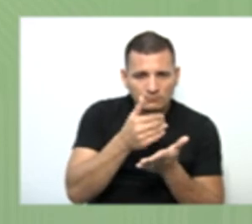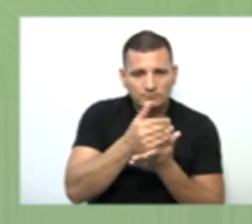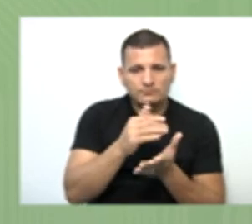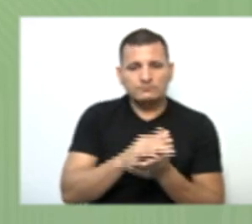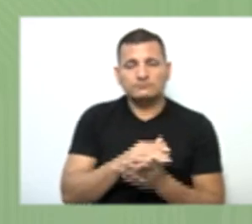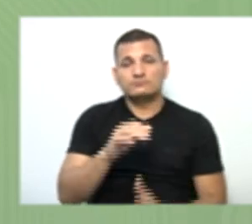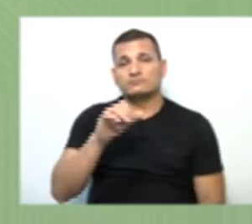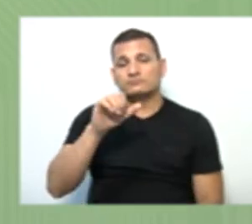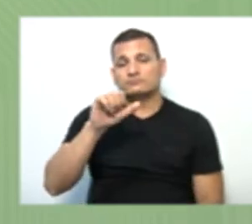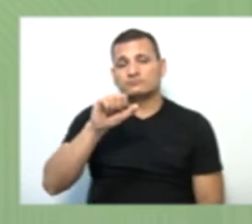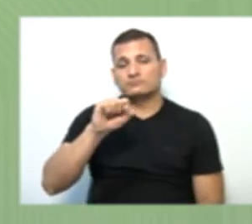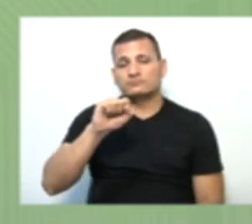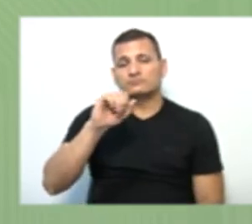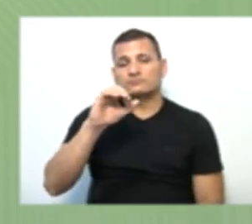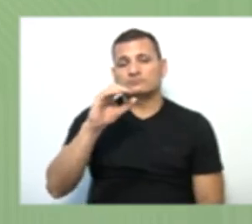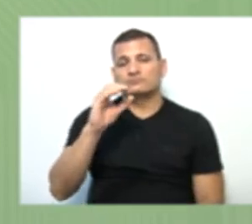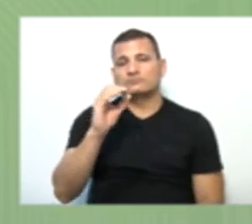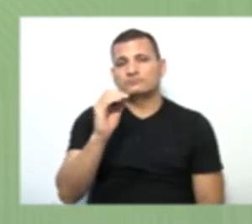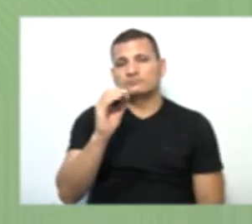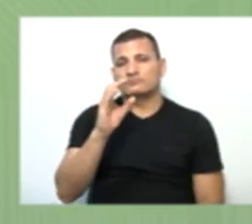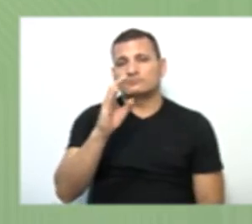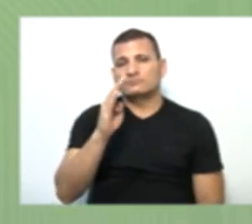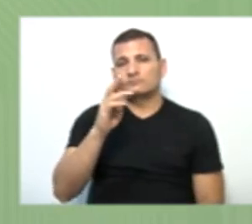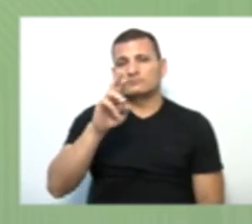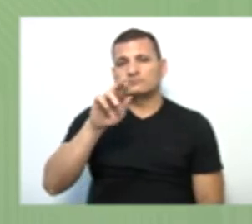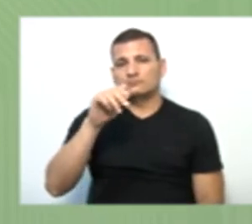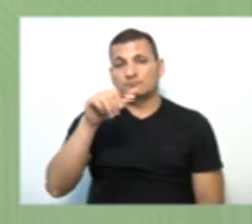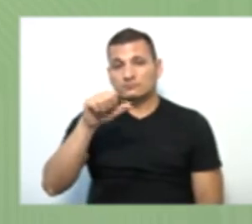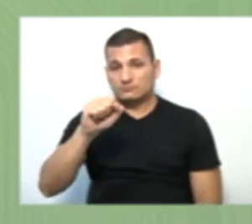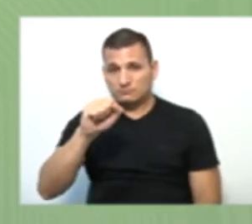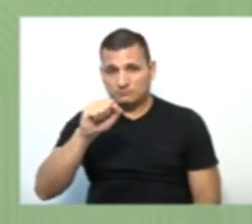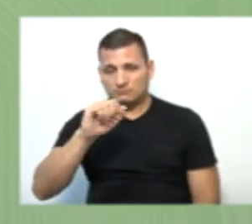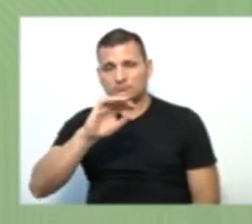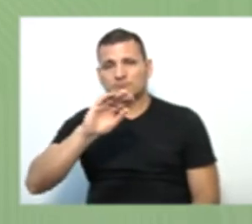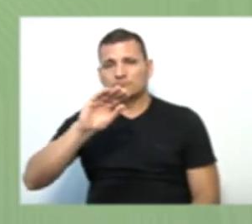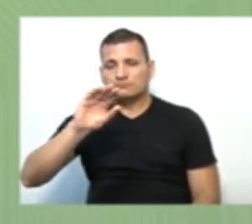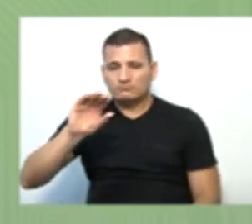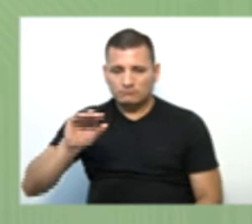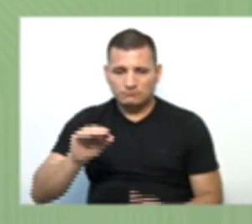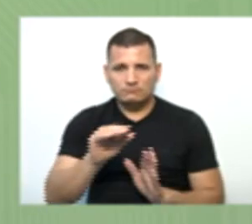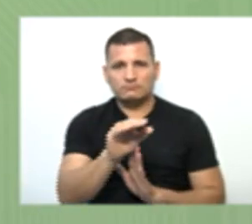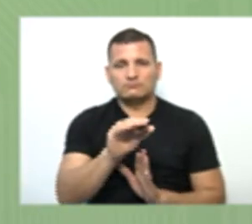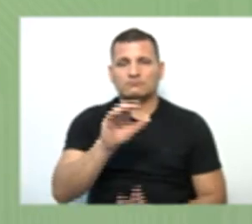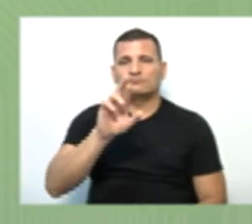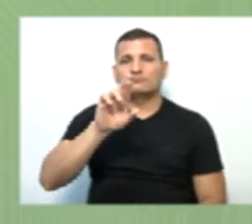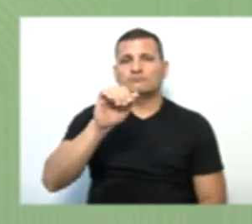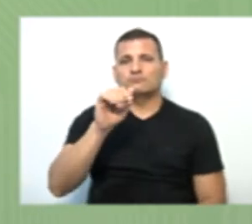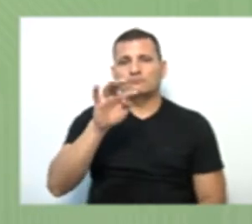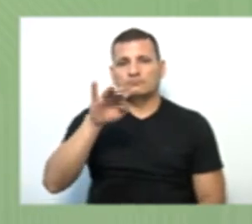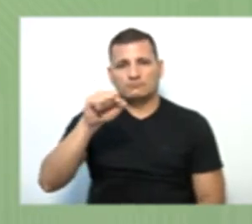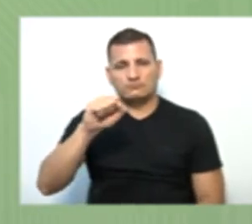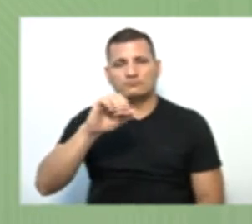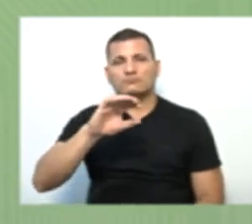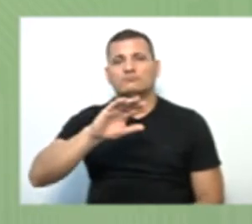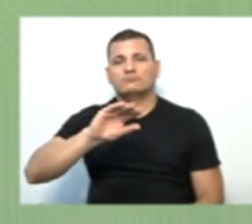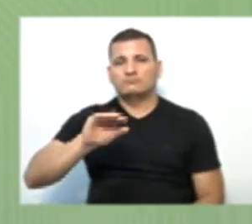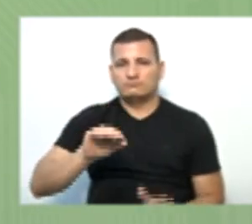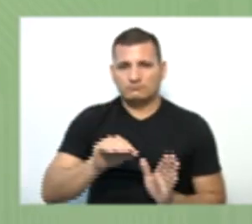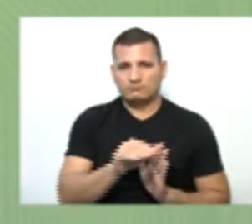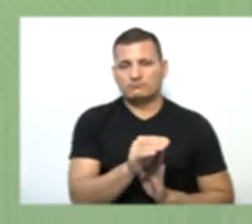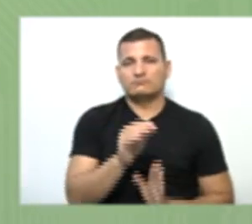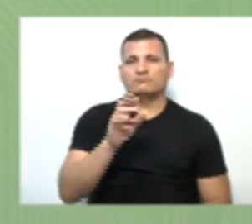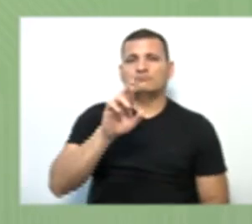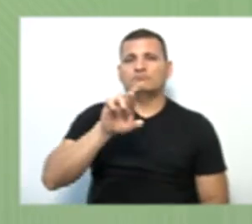vai destinado para a RATS, para a reserva legal, como nós estudamos na